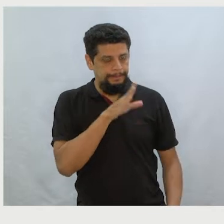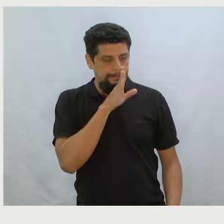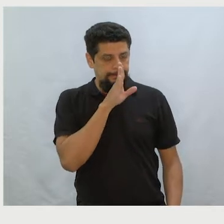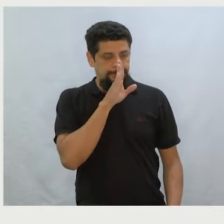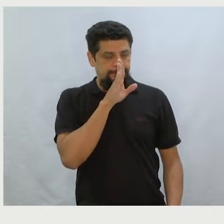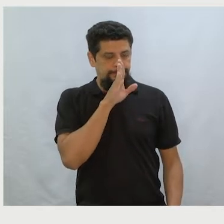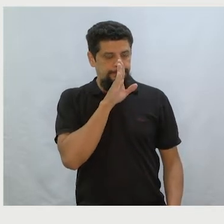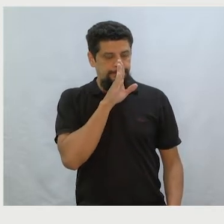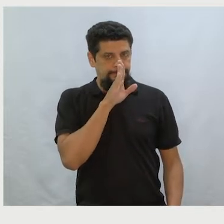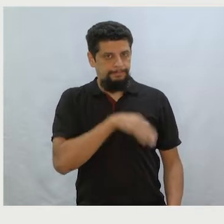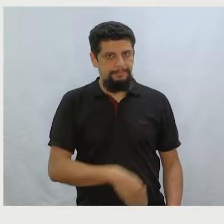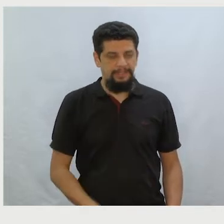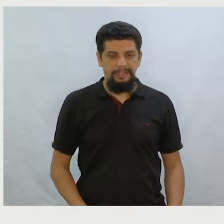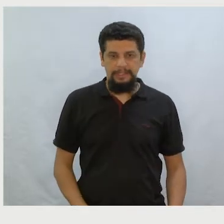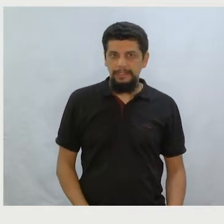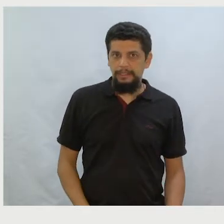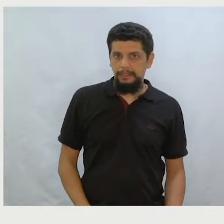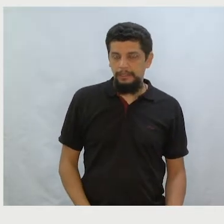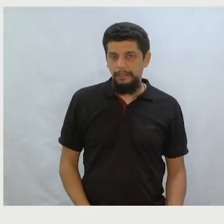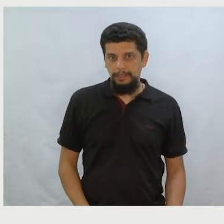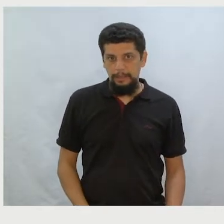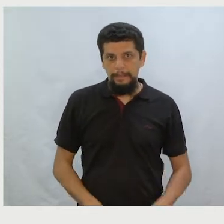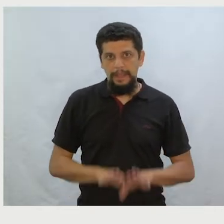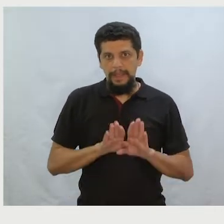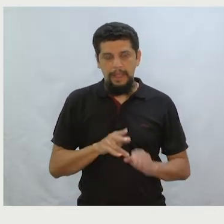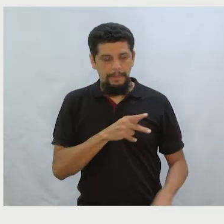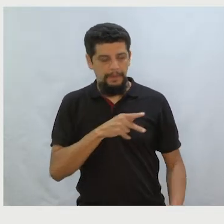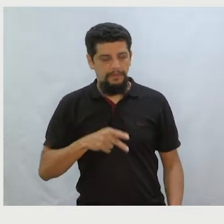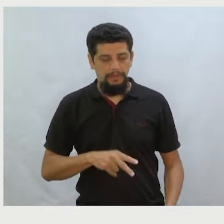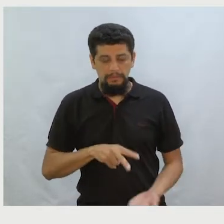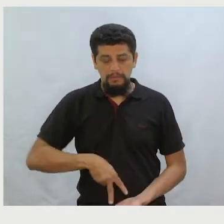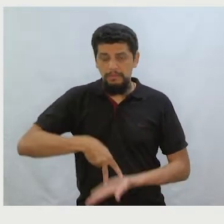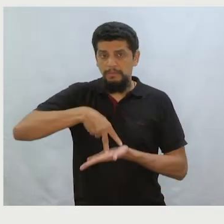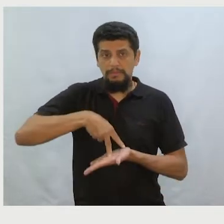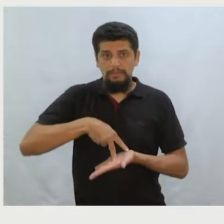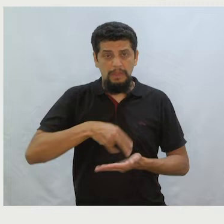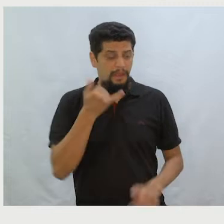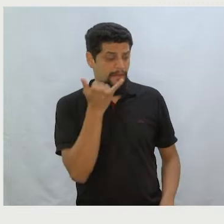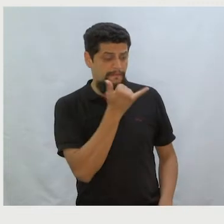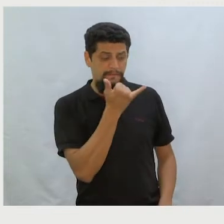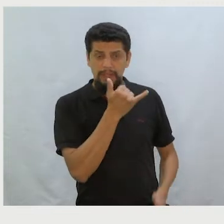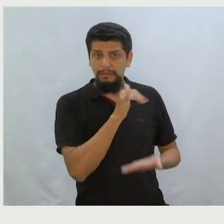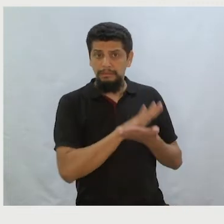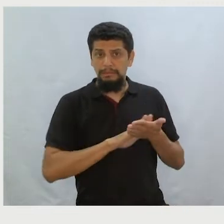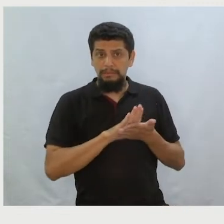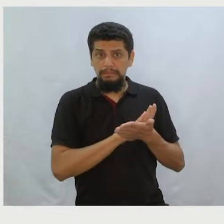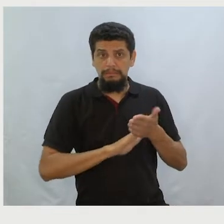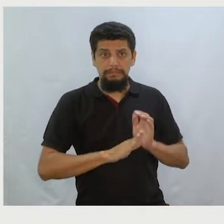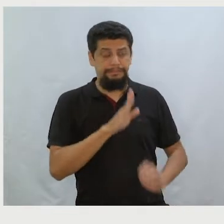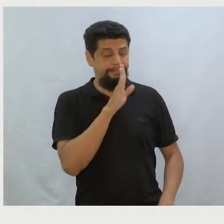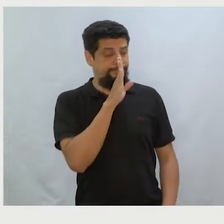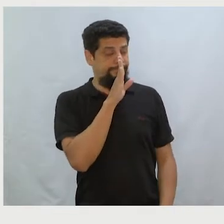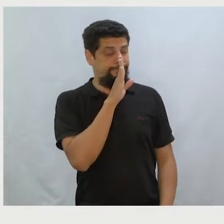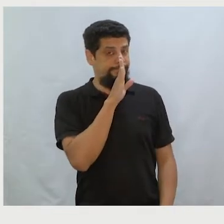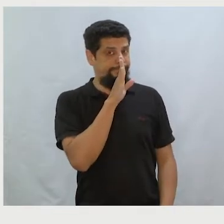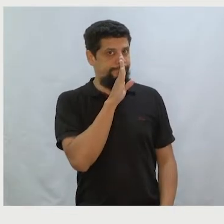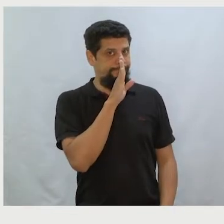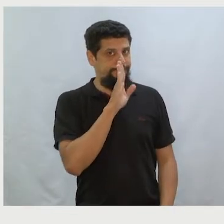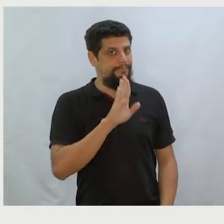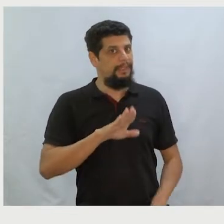bron humilhantes no meio da classe mas a professora não falou nada